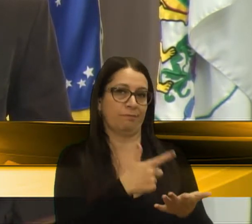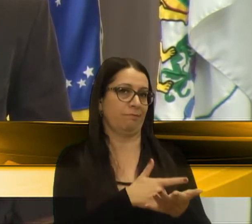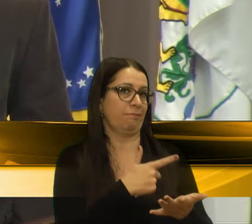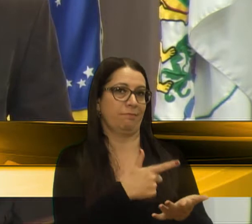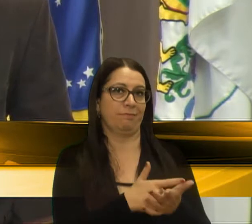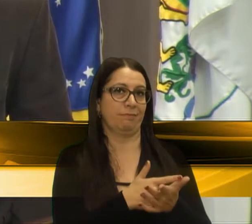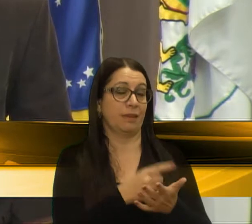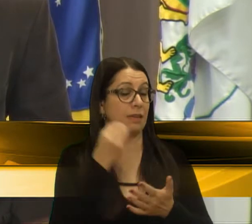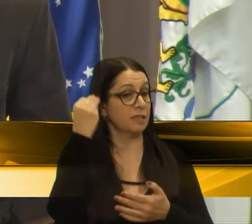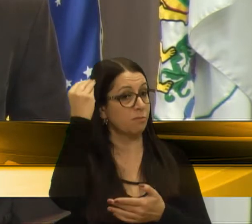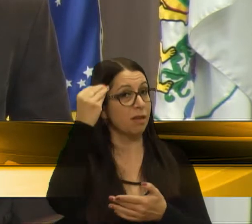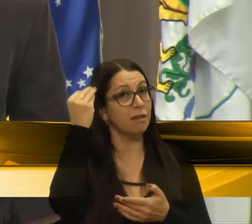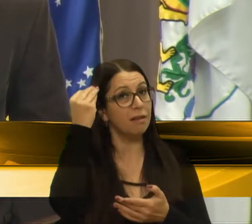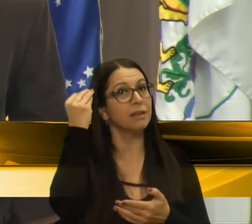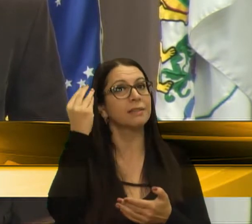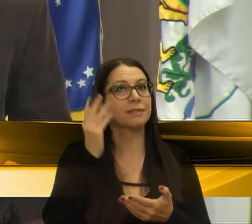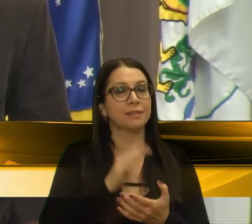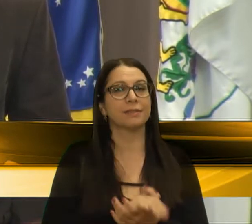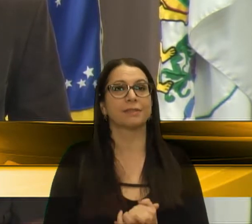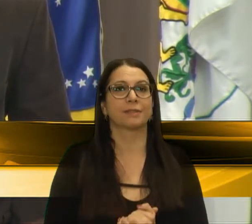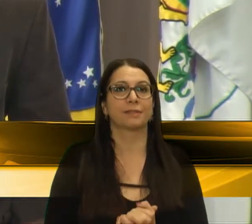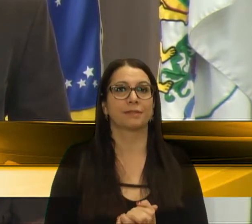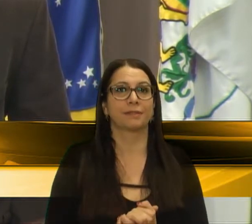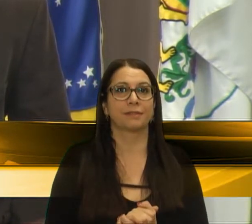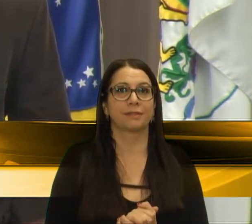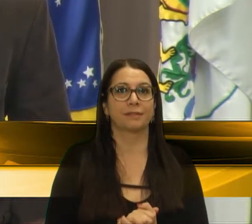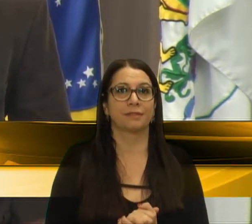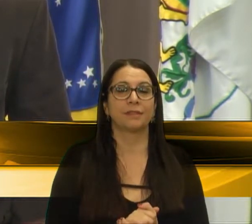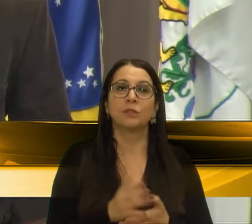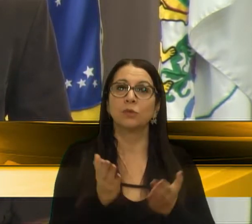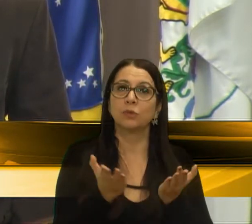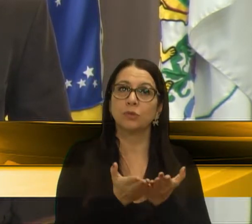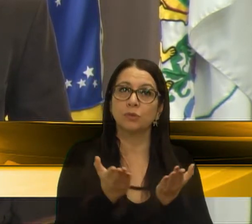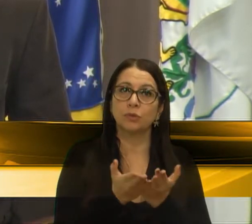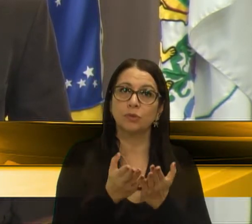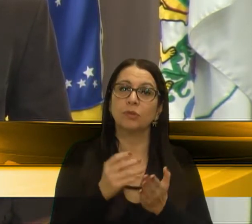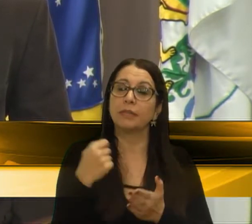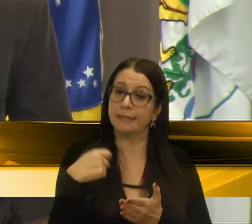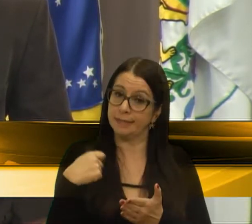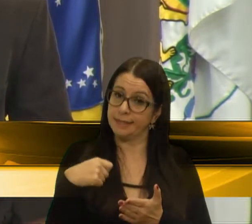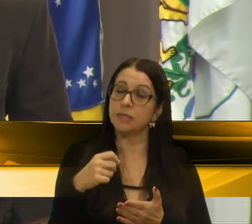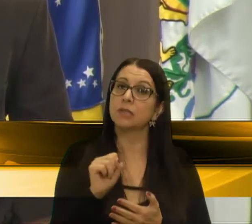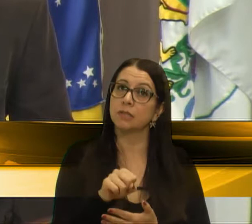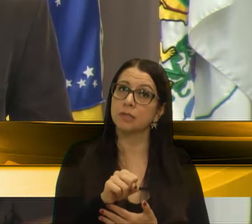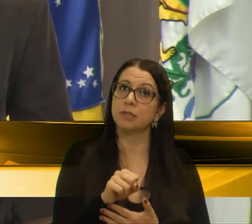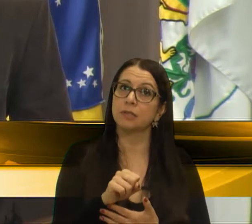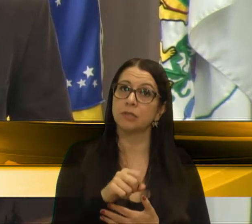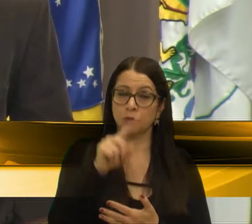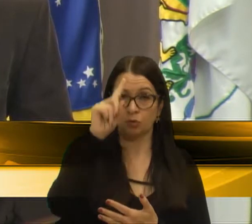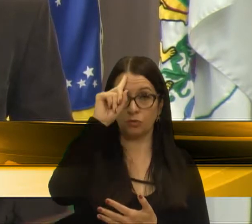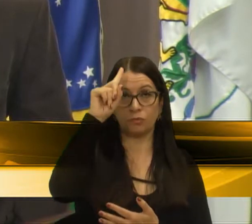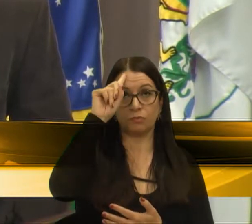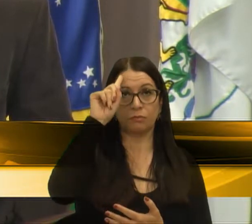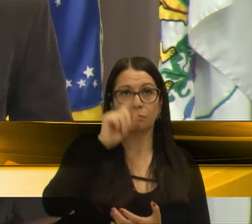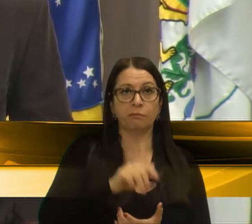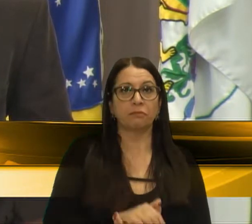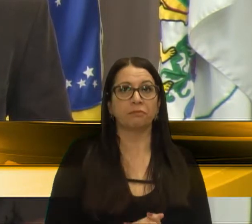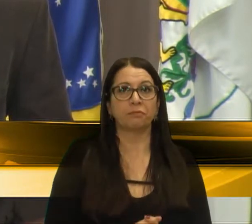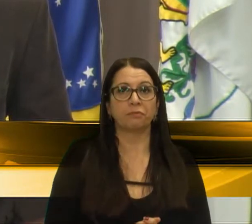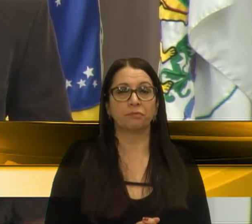é experiência, né? Então, o estudo é necessário e é diário,